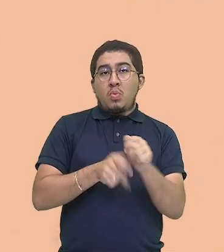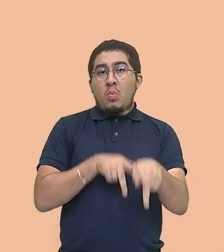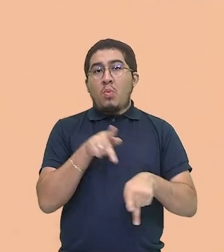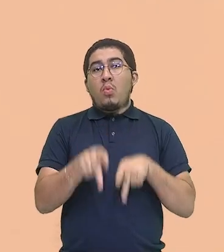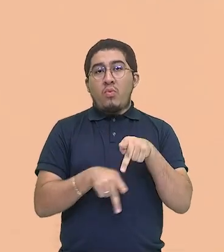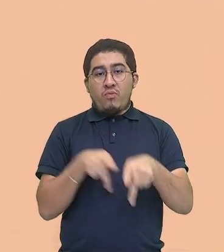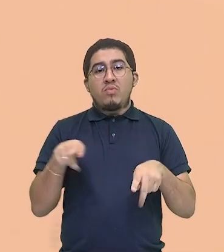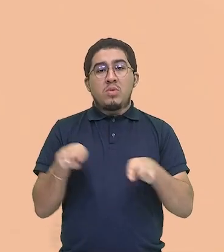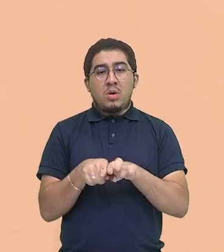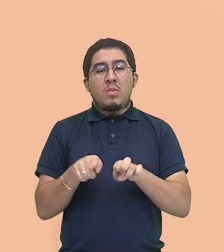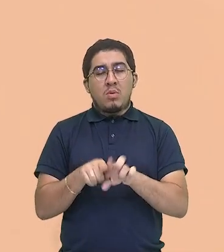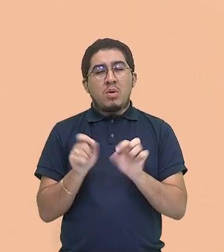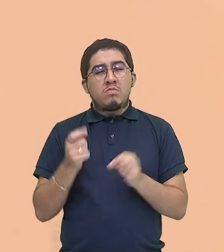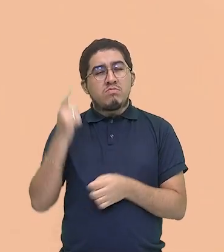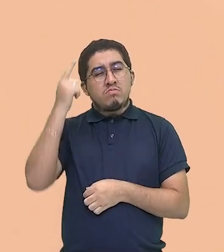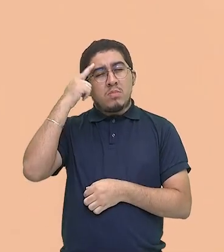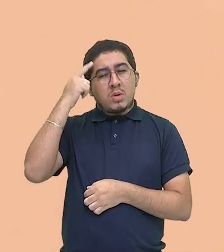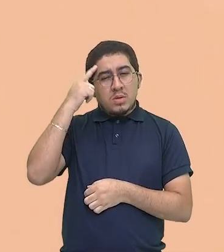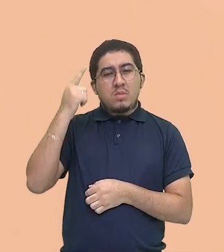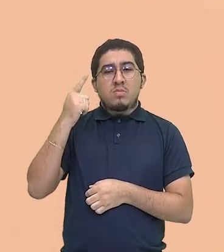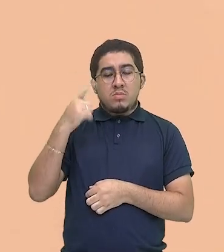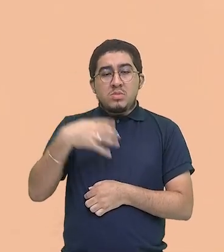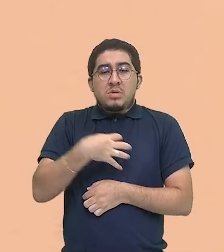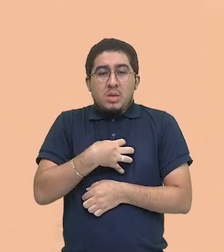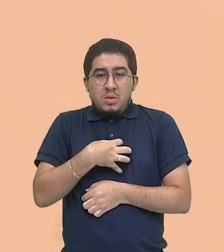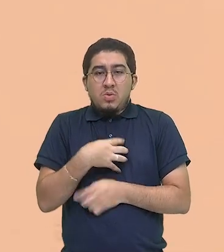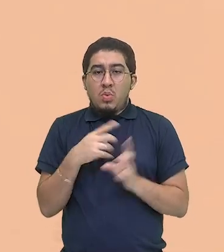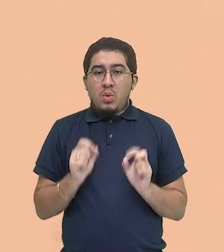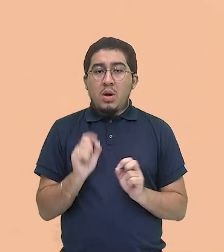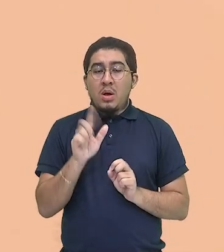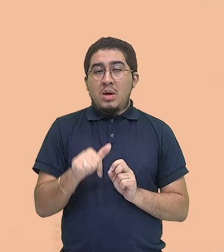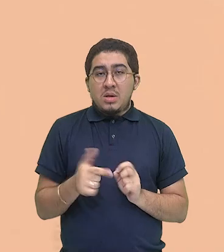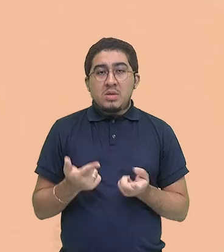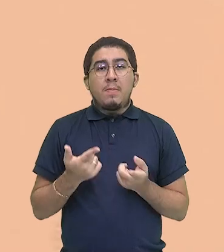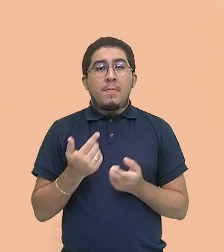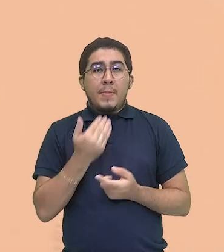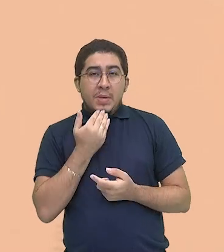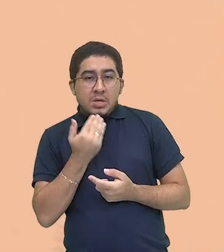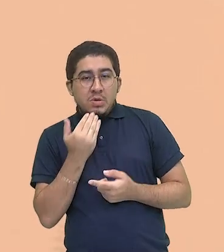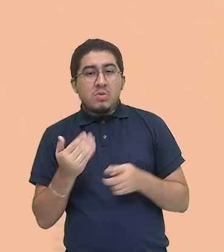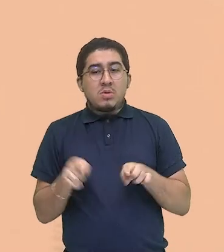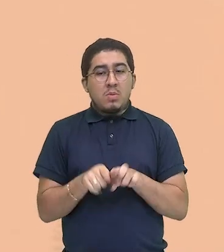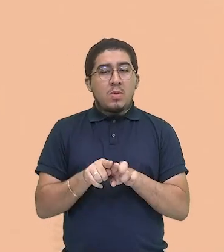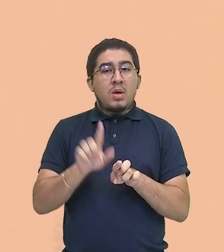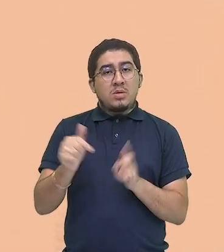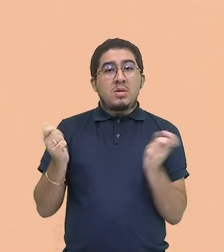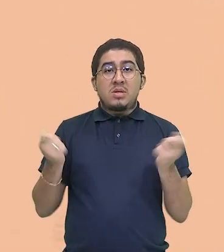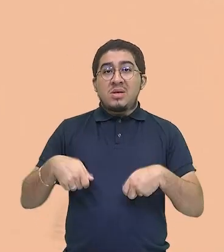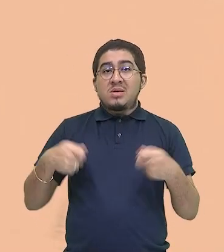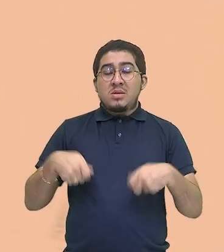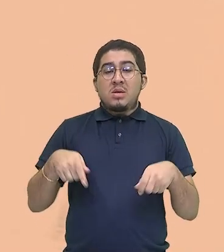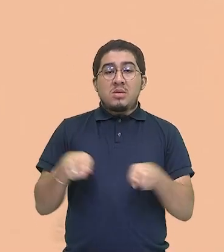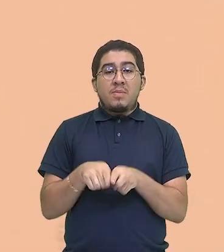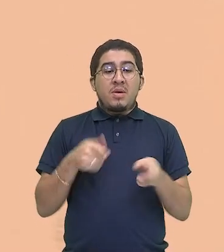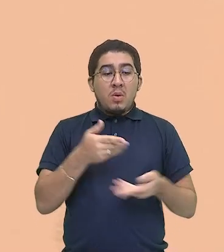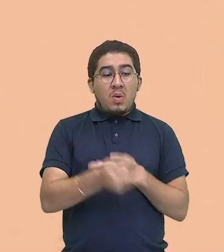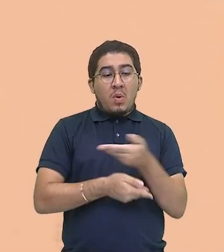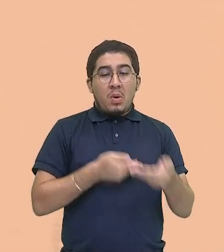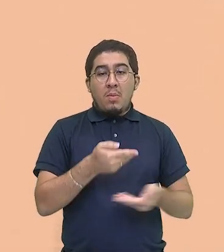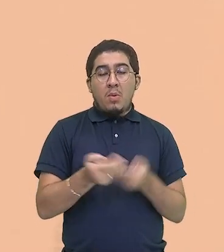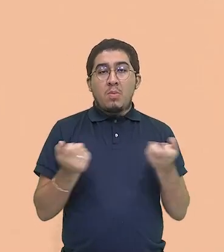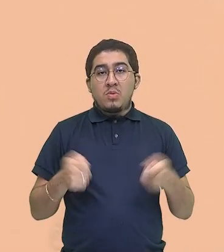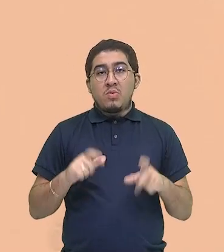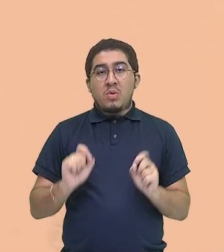povo, digamos assim, que sentem este clamor, esta necessidade e colaboram para